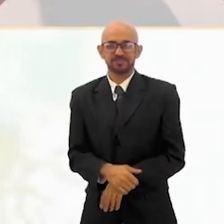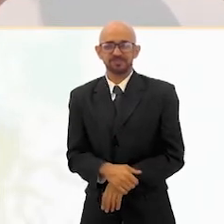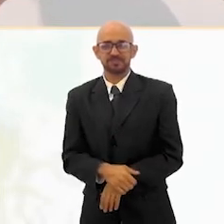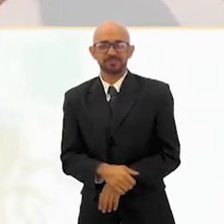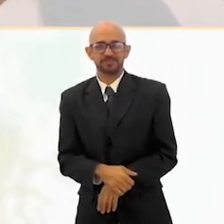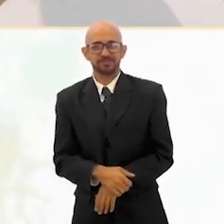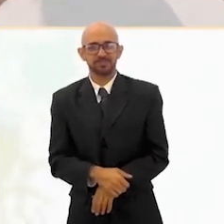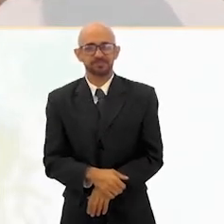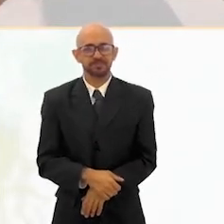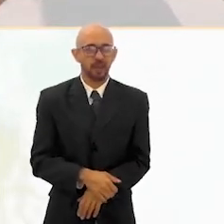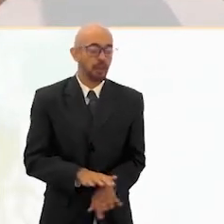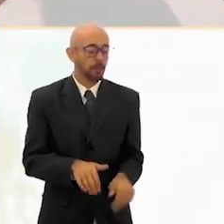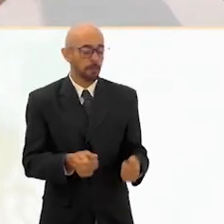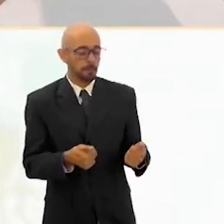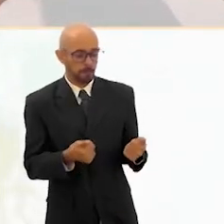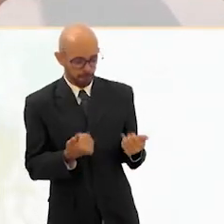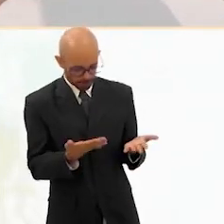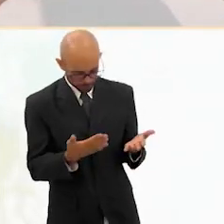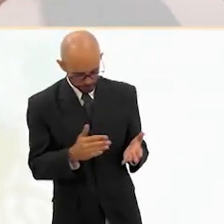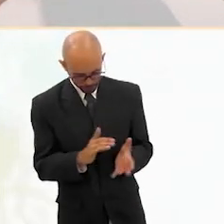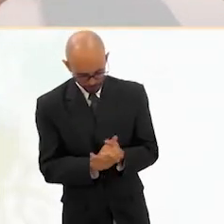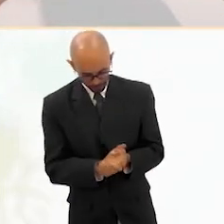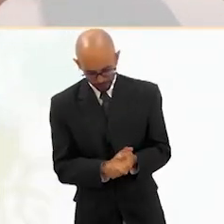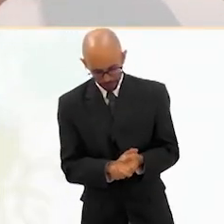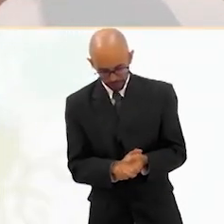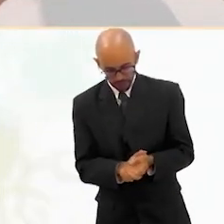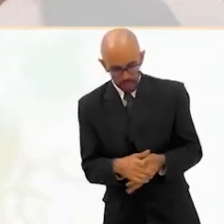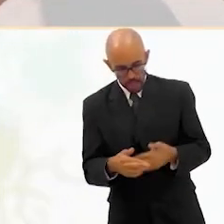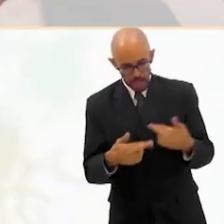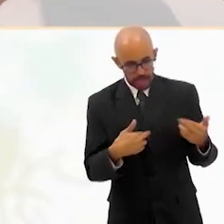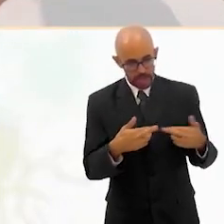sentido. E